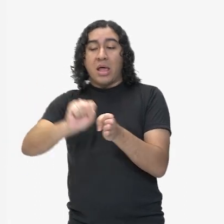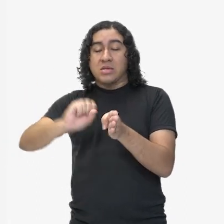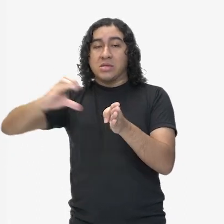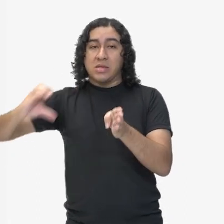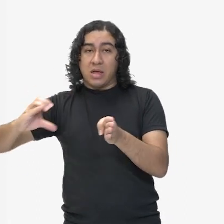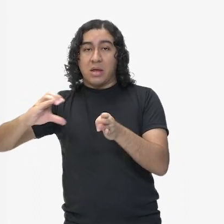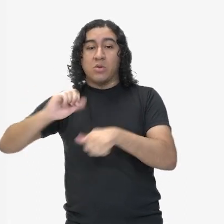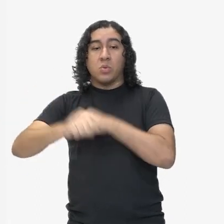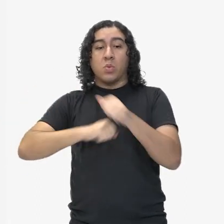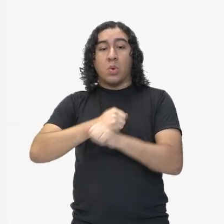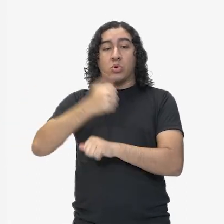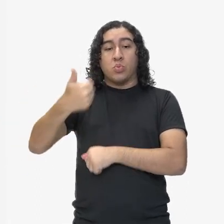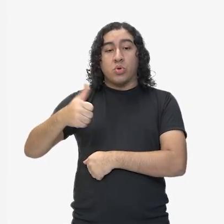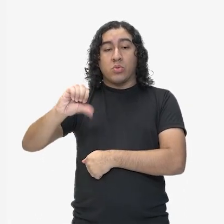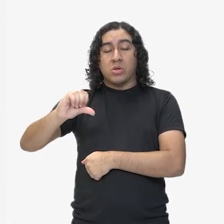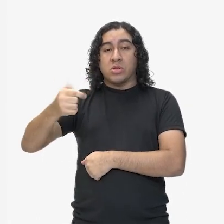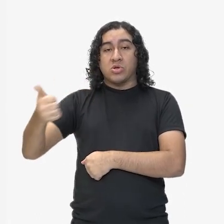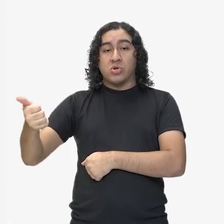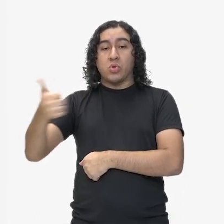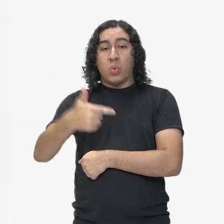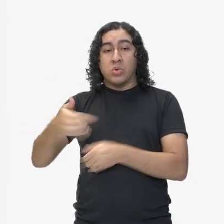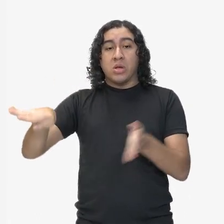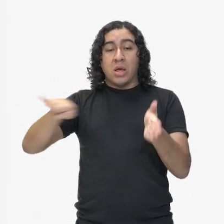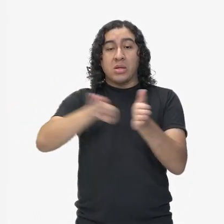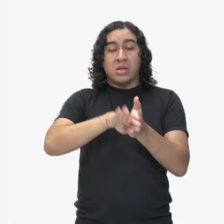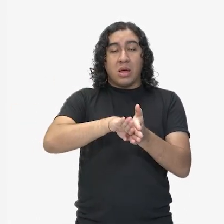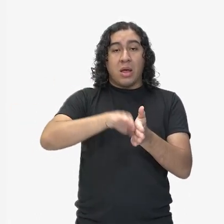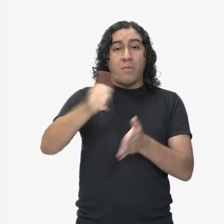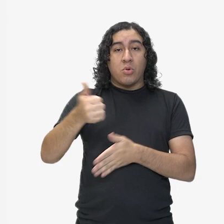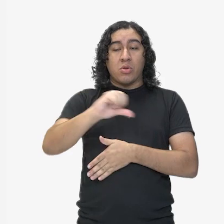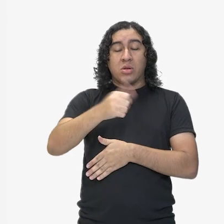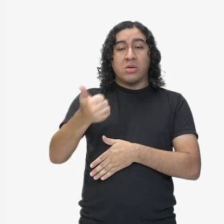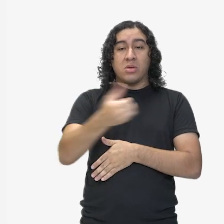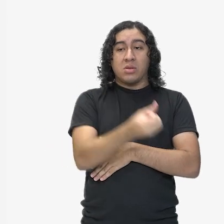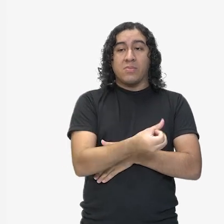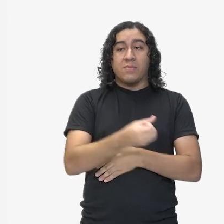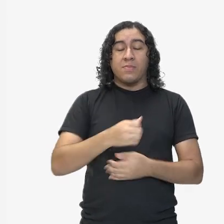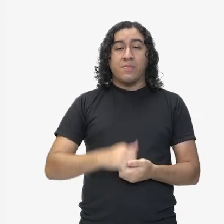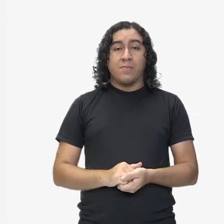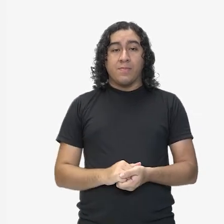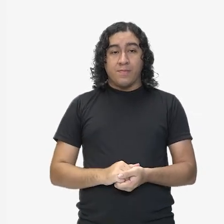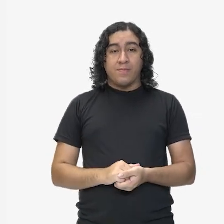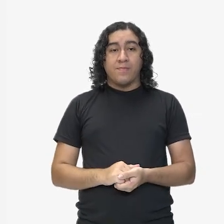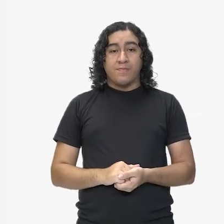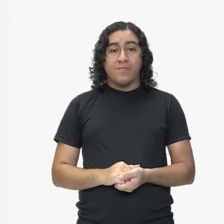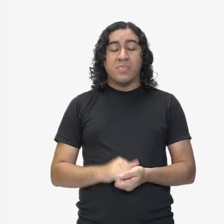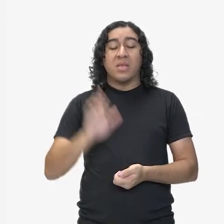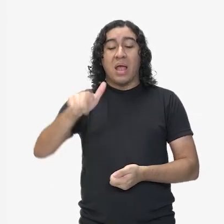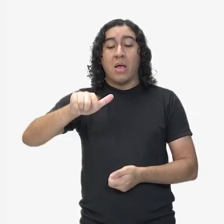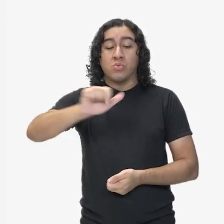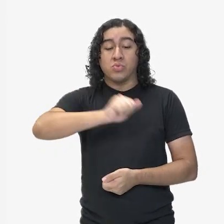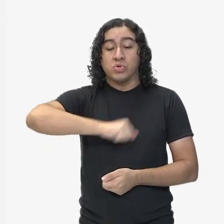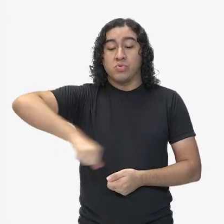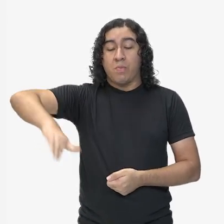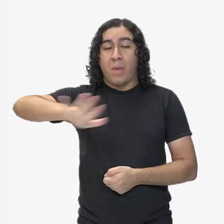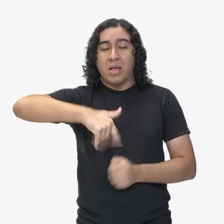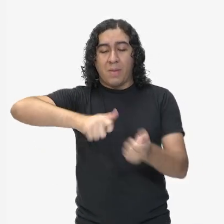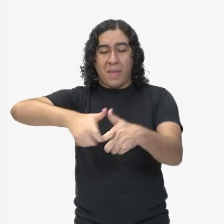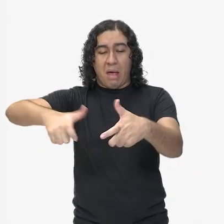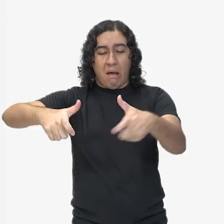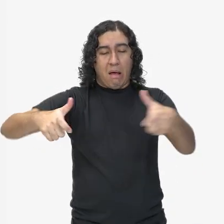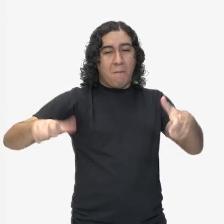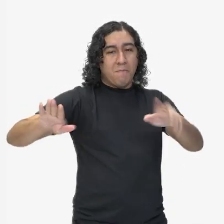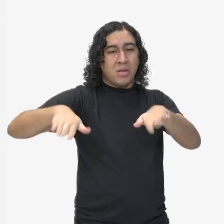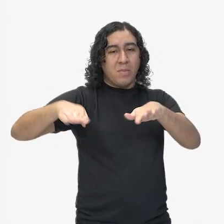1916. A região do Contestado era uma imensa área de aproximadamente